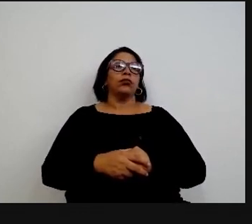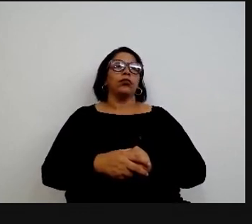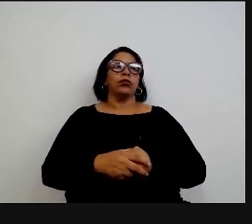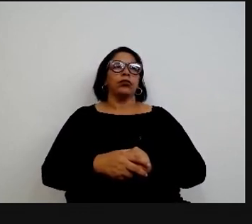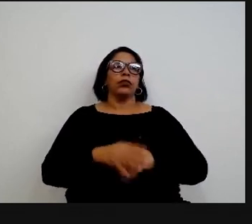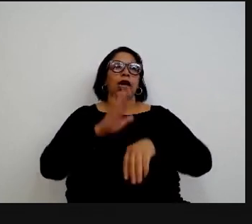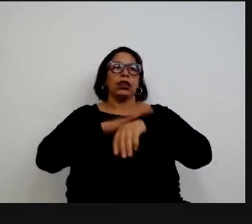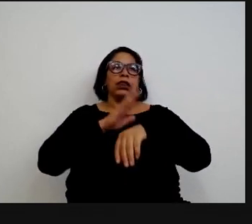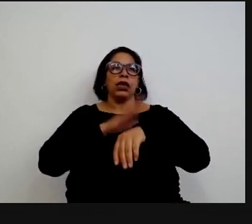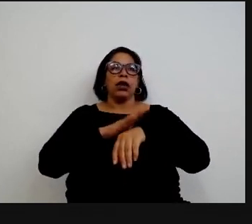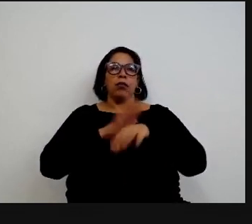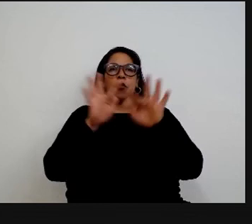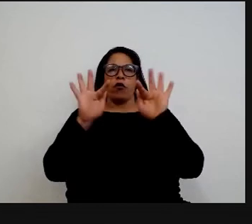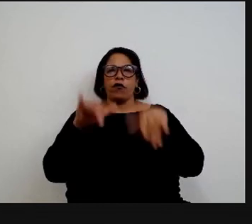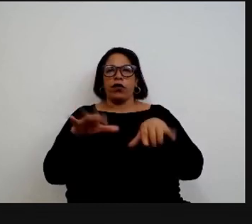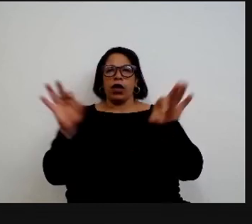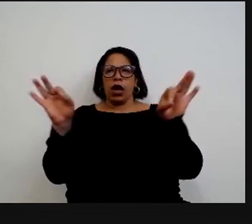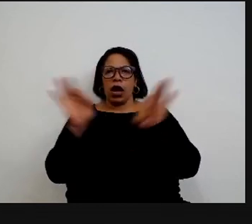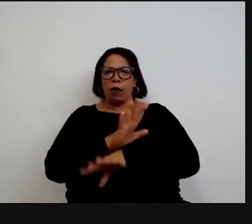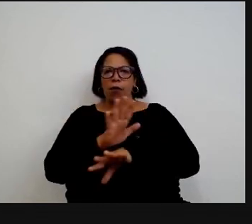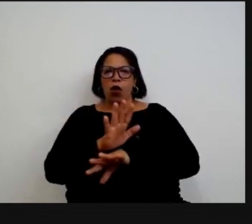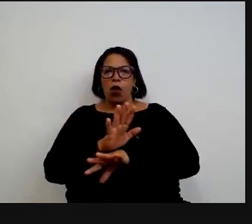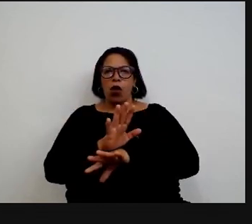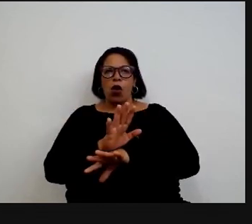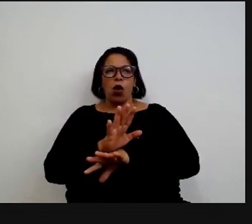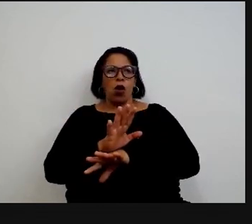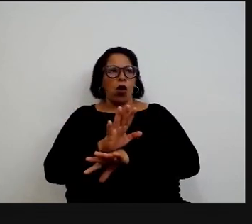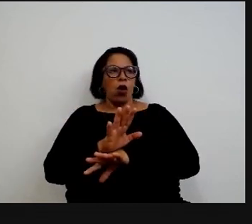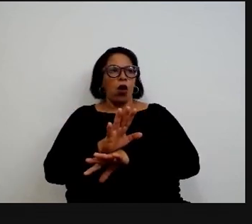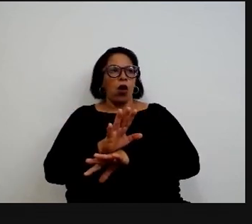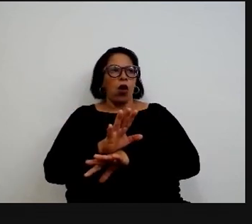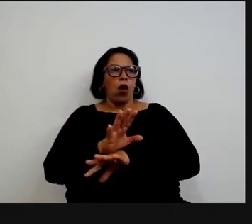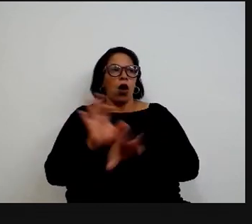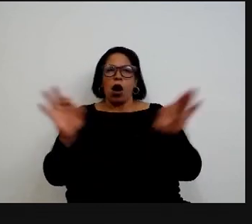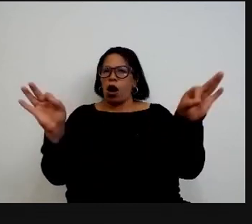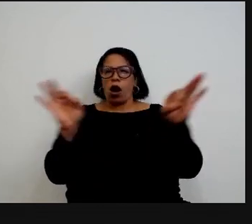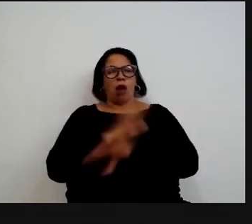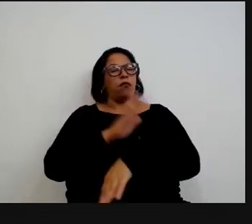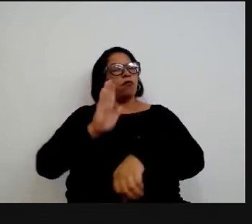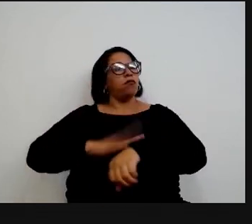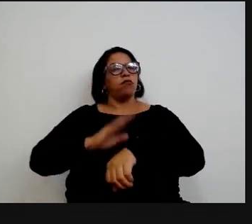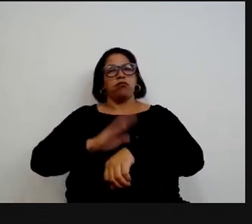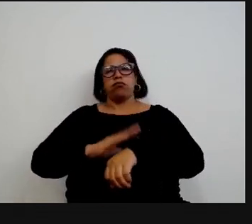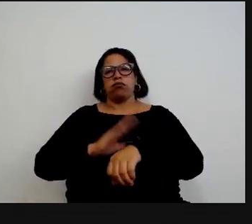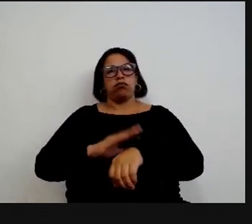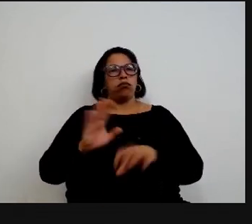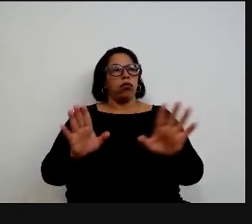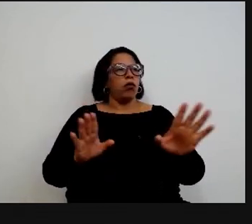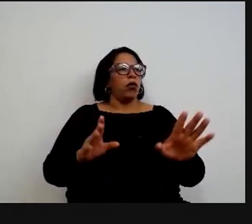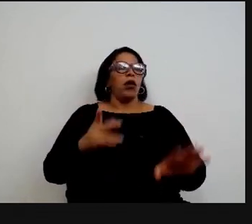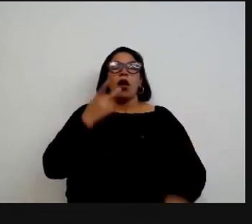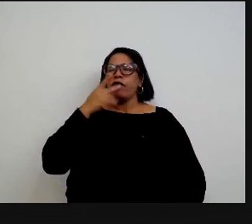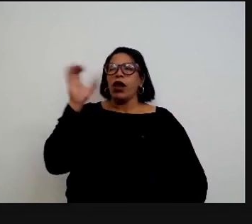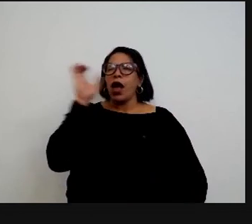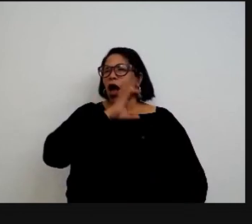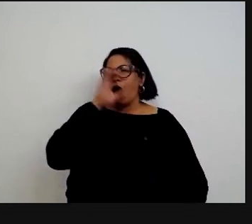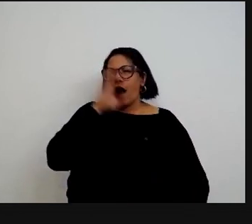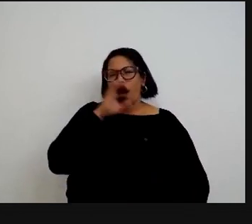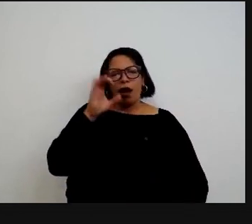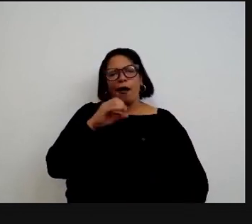para passar a palavra. Não, né? Tá, já falaram que eu não tenho tempo. Eu queria fazer uma falinha,